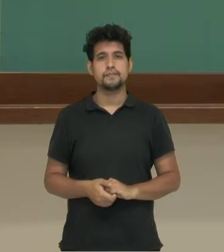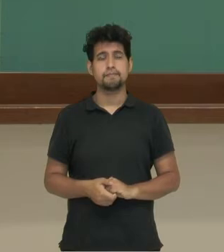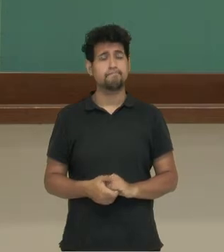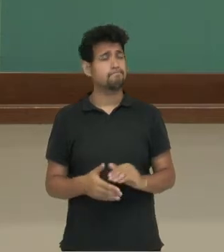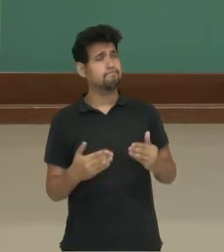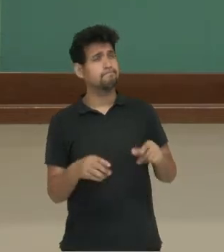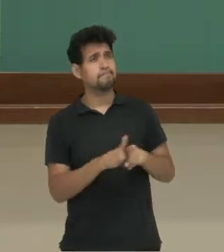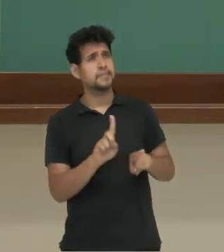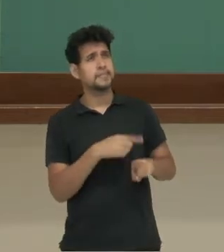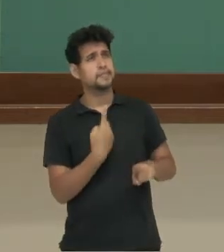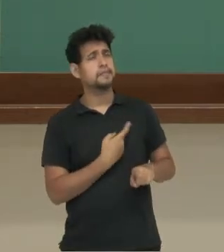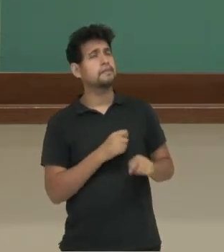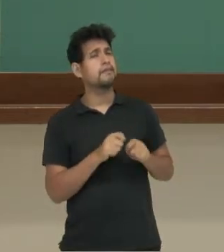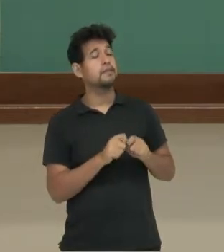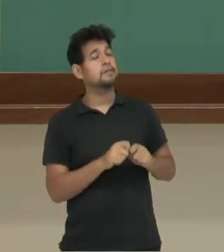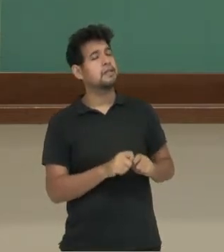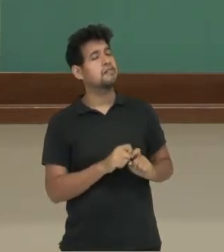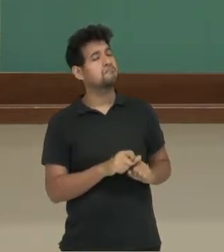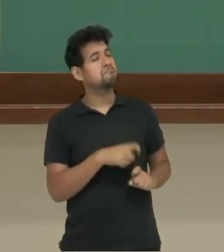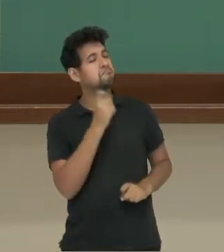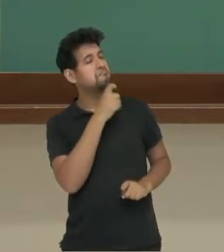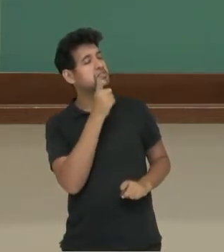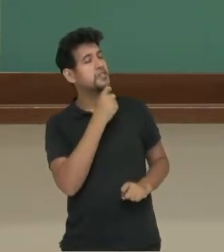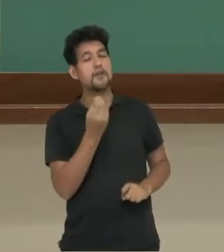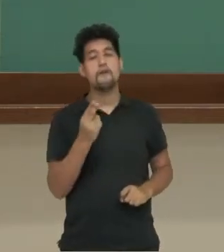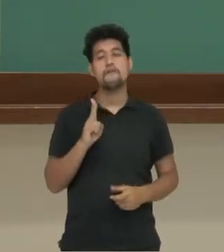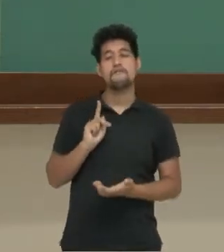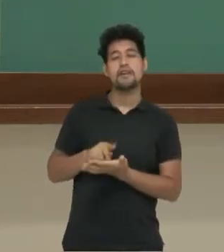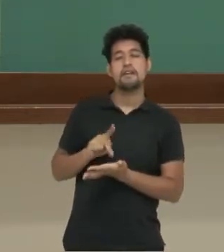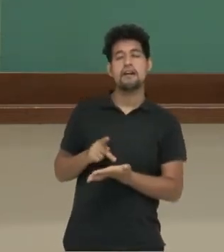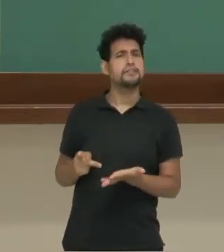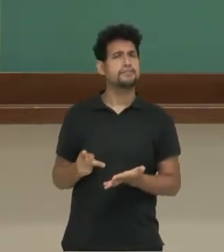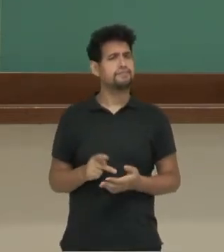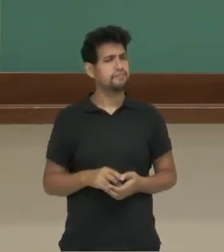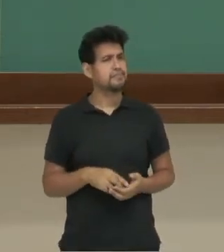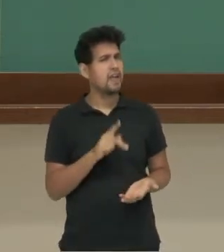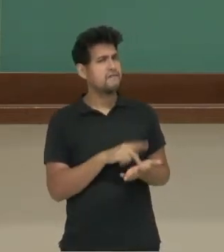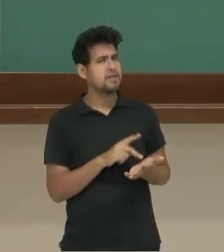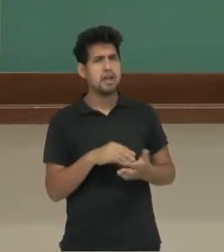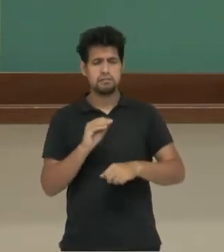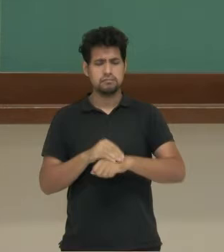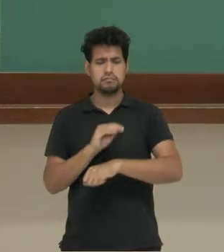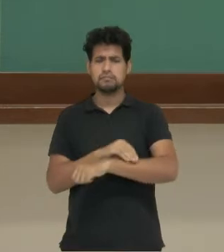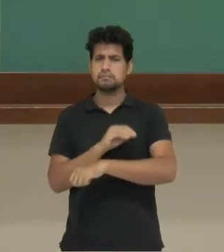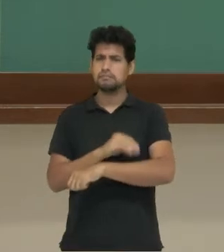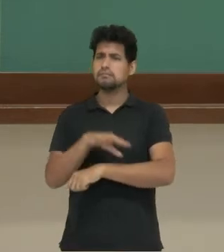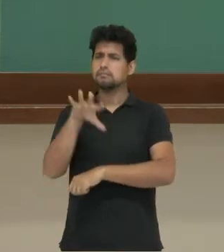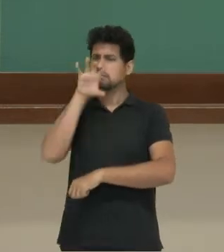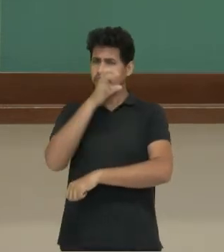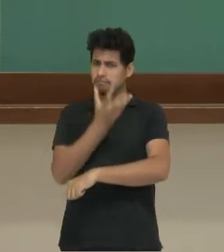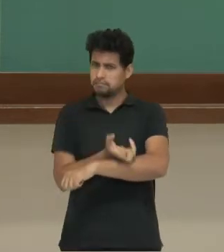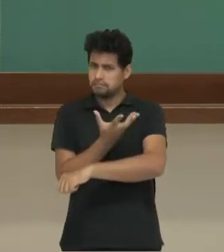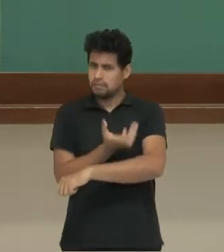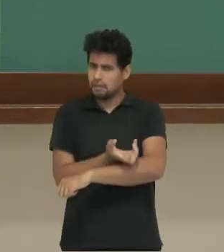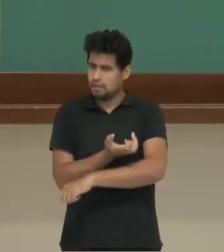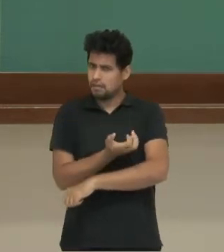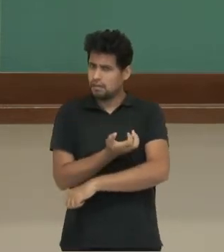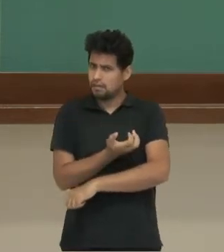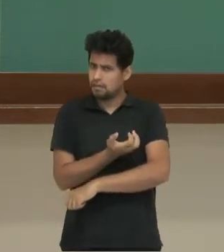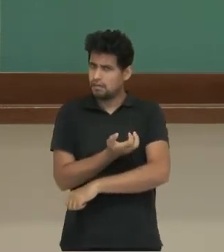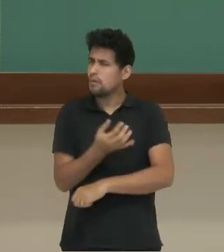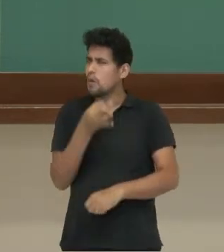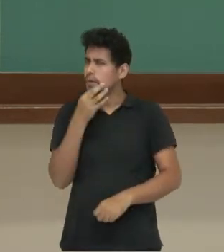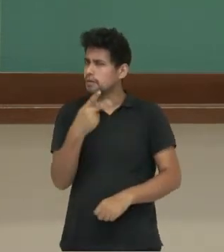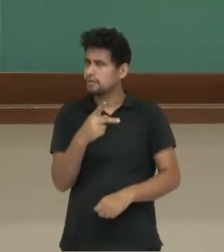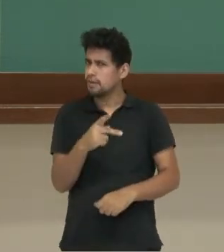E daí vamos para mitos e verdades, né? É verdade que o sapo respira pela pele? O que